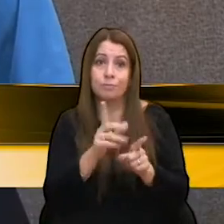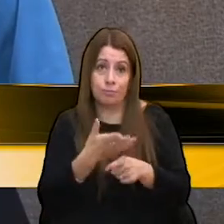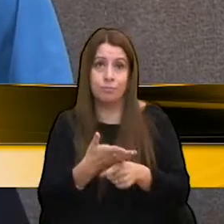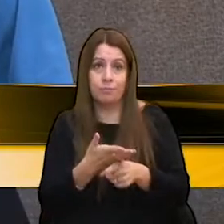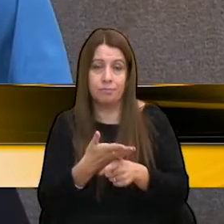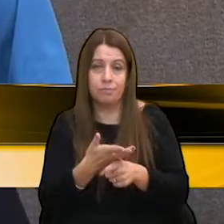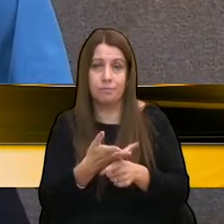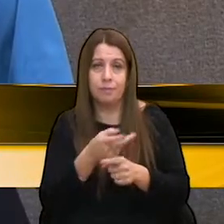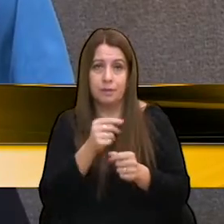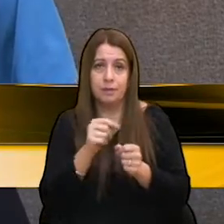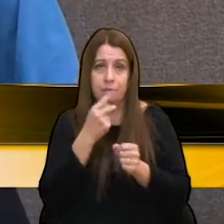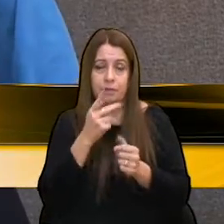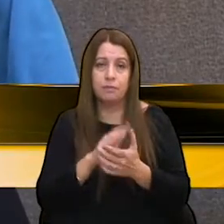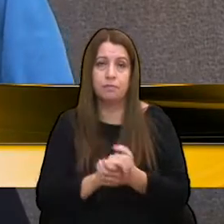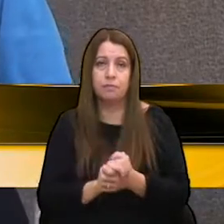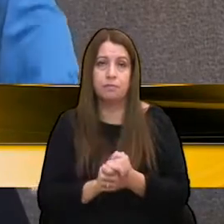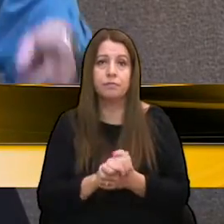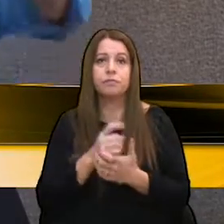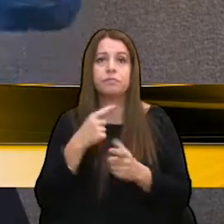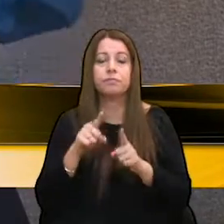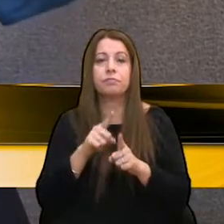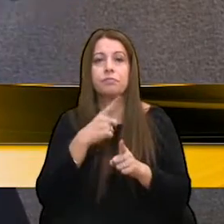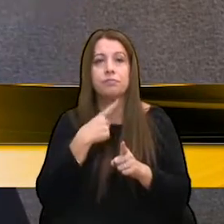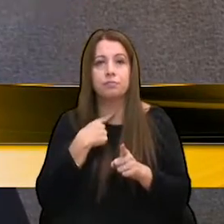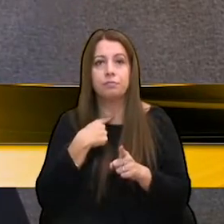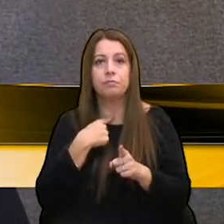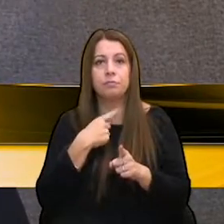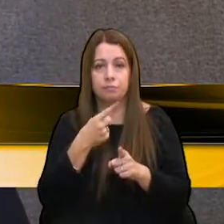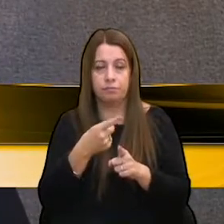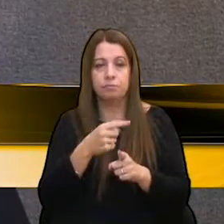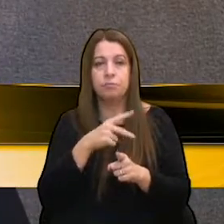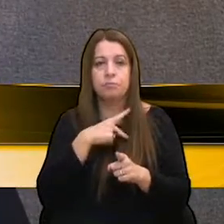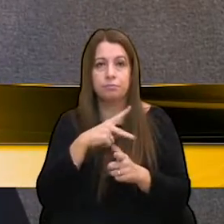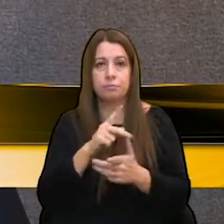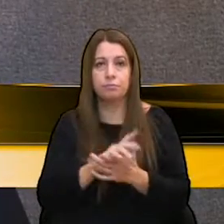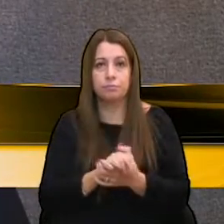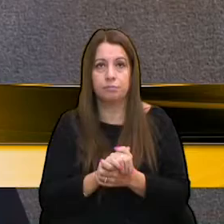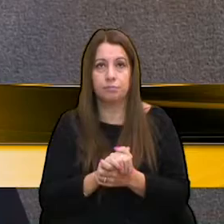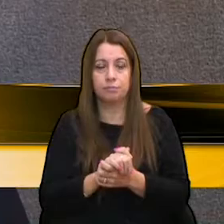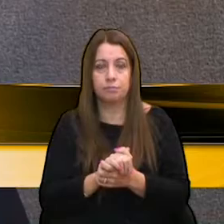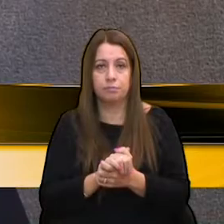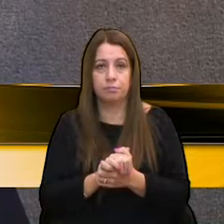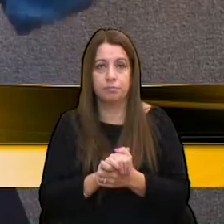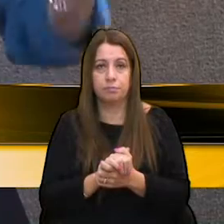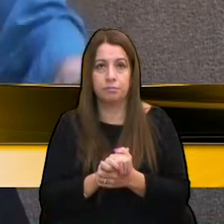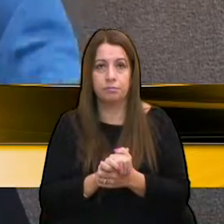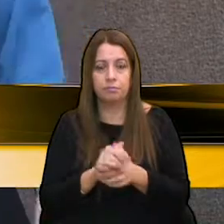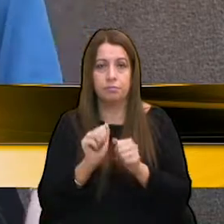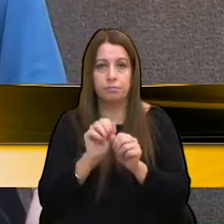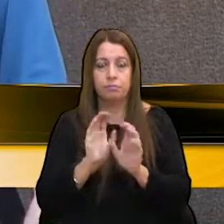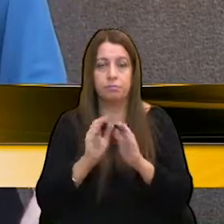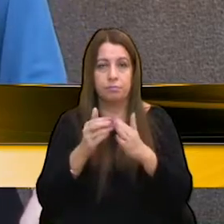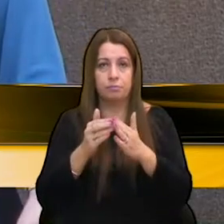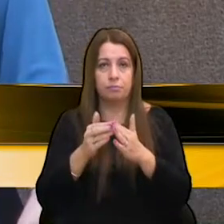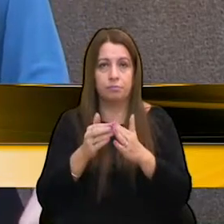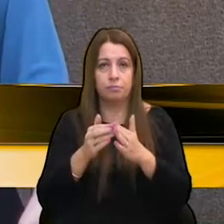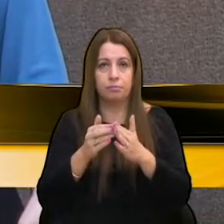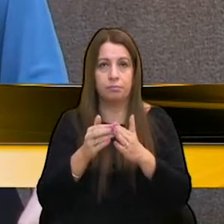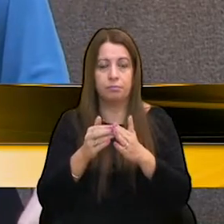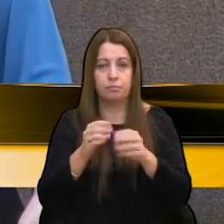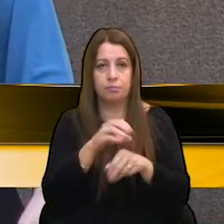nesse sentido, faço esse registro. Eu gostaria de colocar, presidente, que nós estamos na frente da Comissão de Desenvolvimento